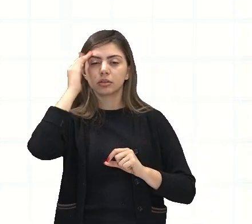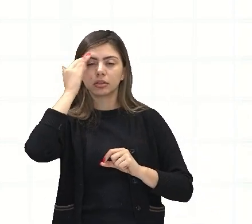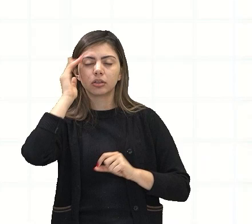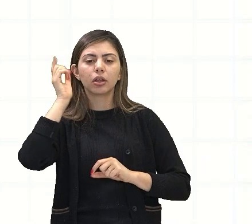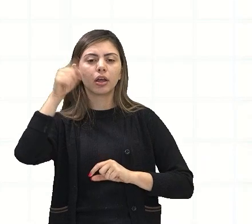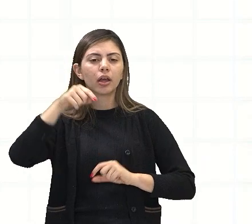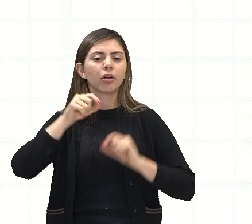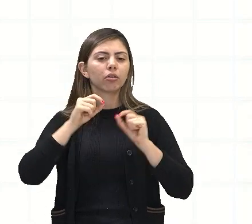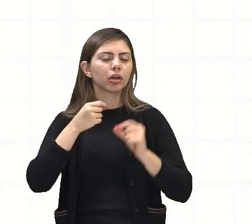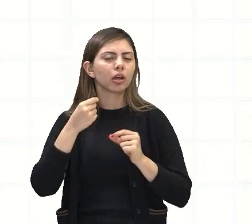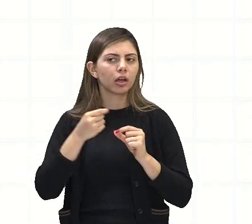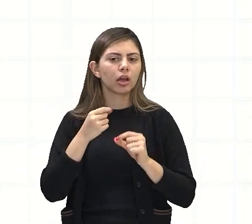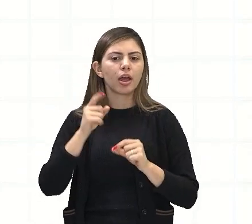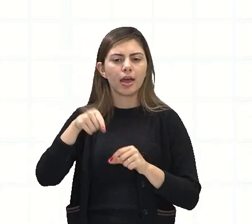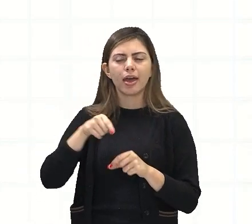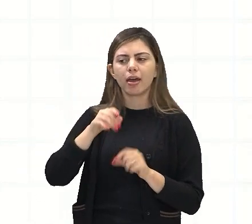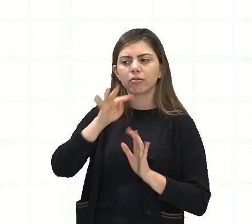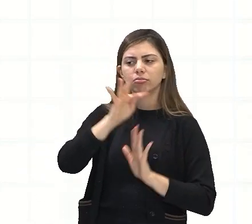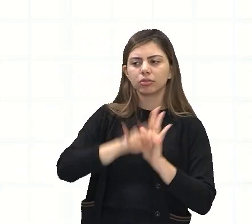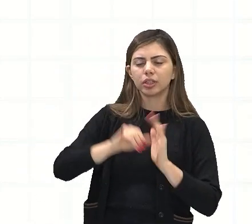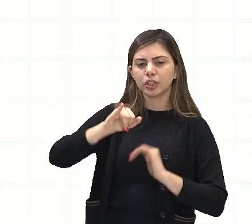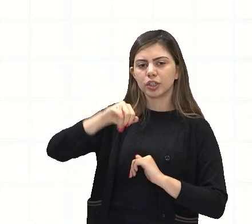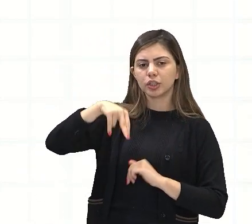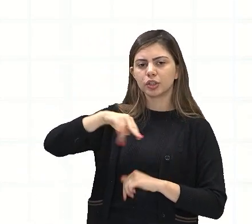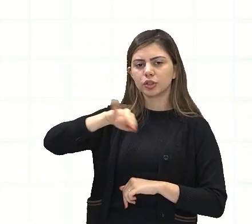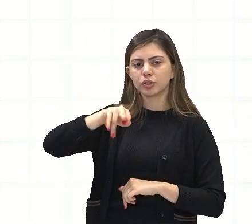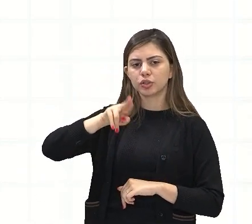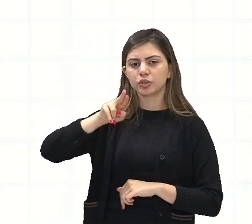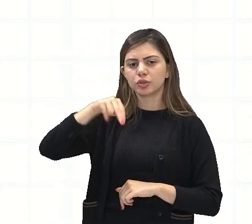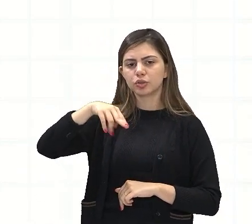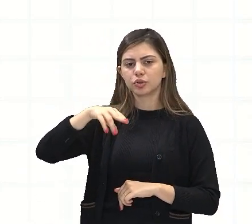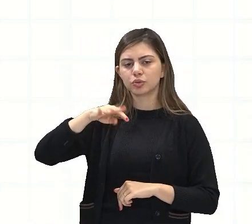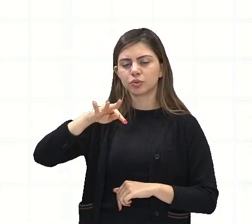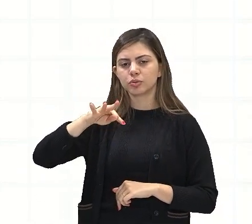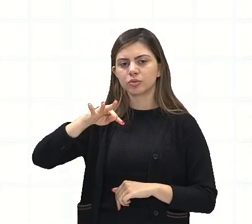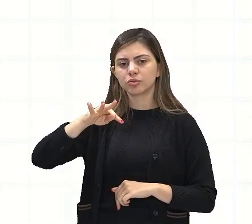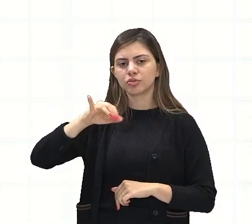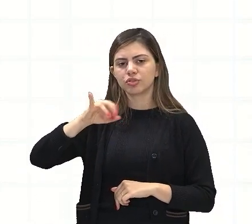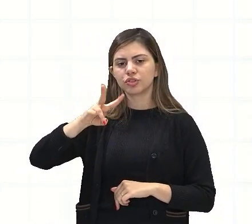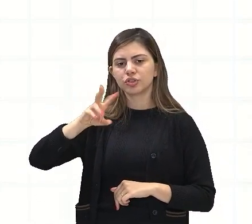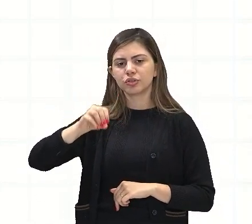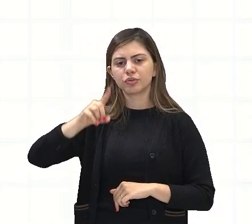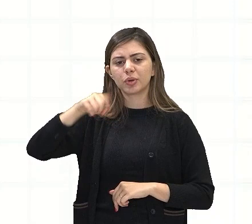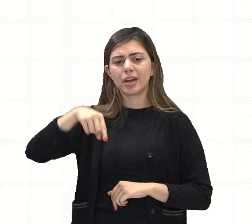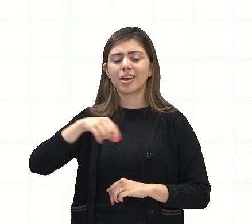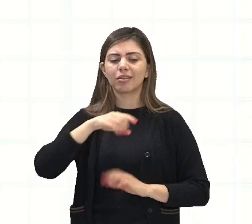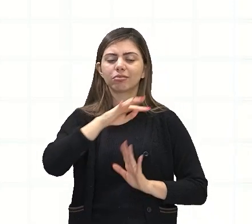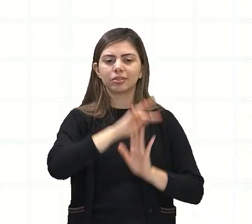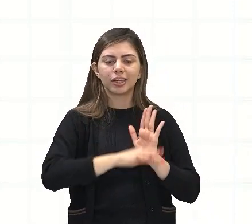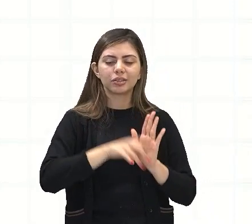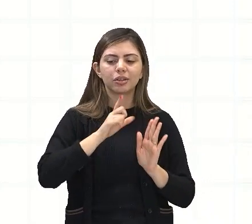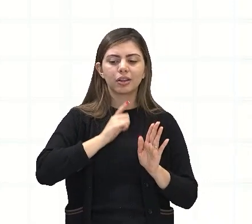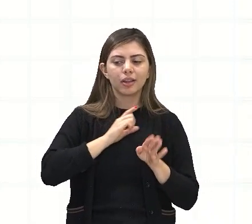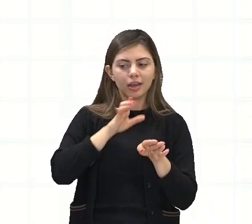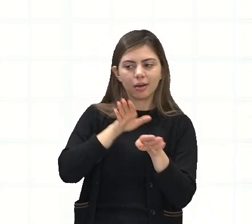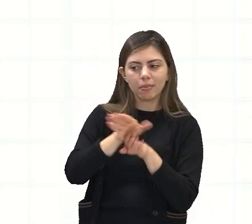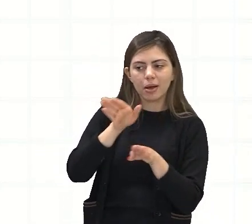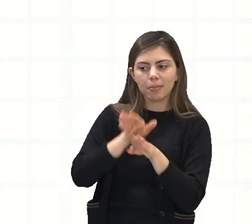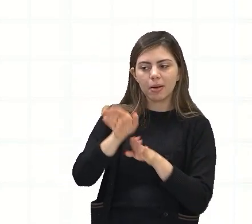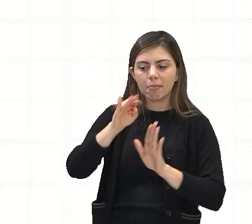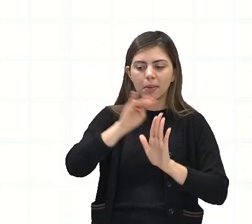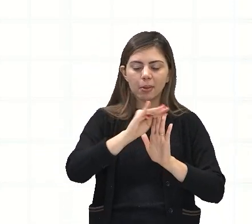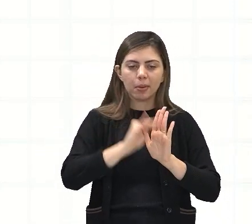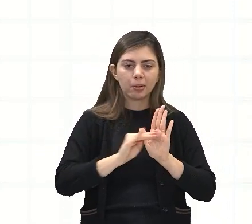texto injuntivo? Quando ele traz instruções, orientações. Então, se o